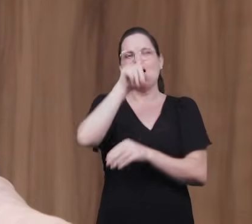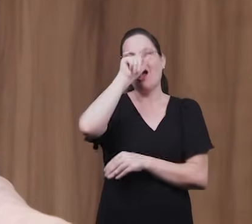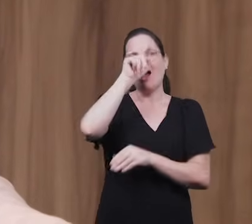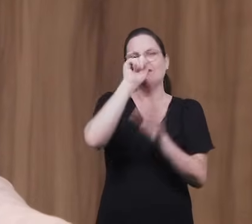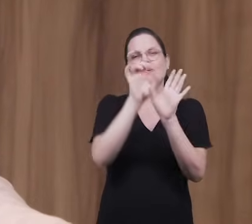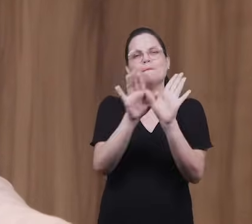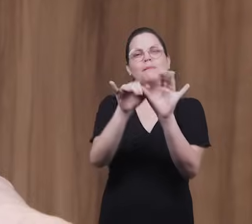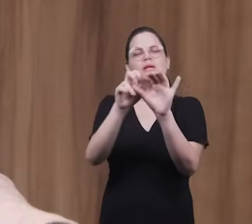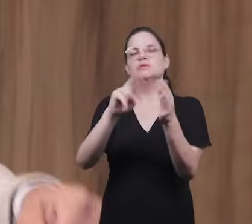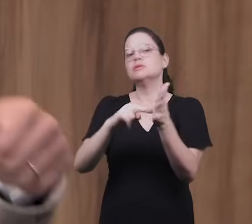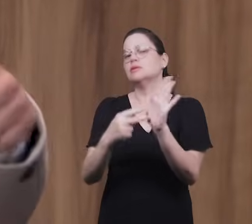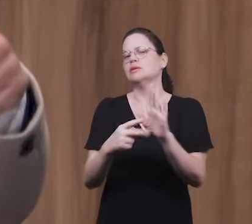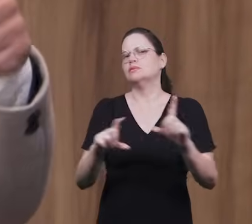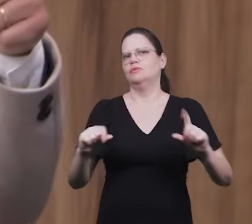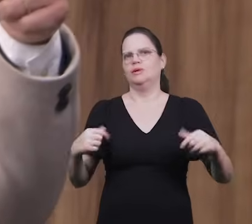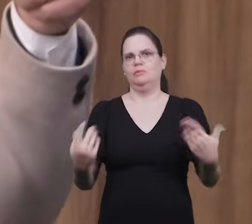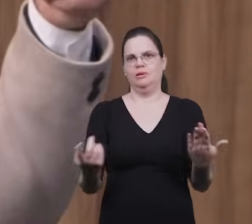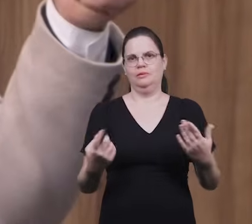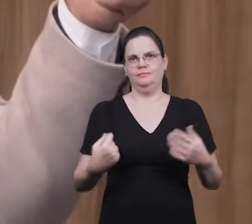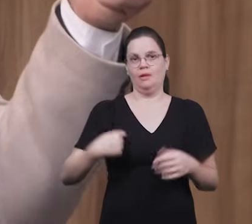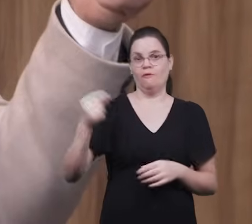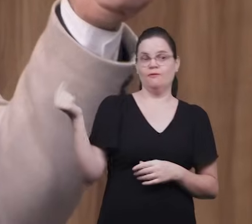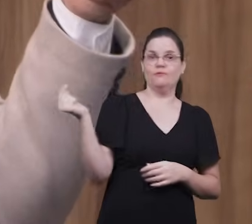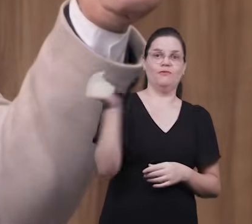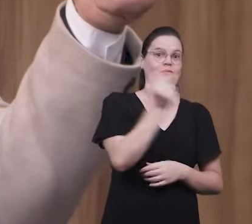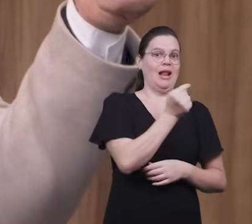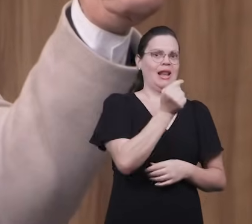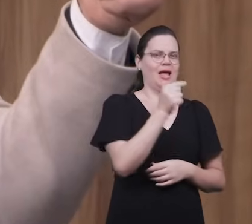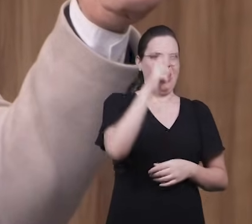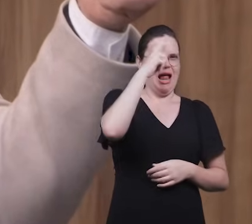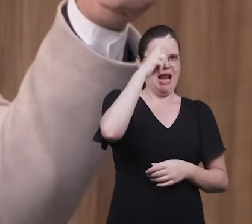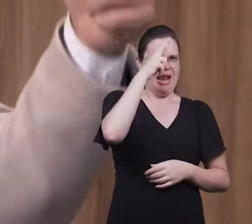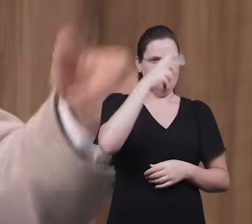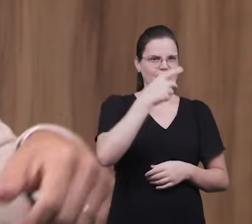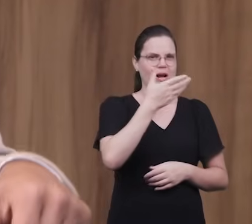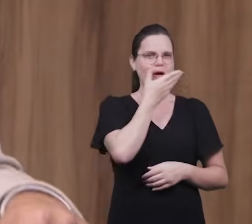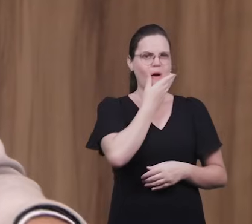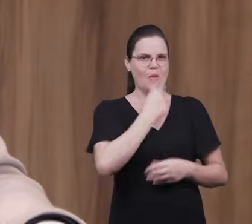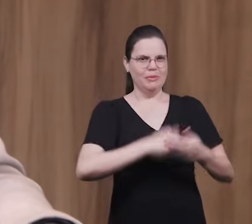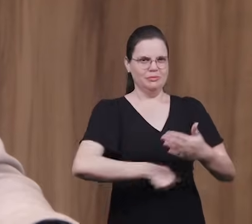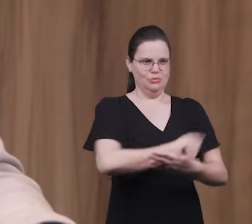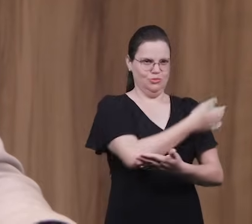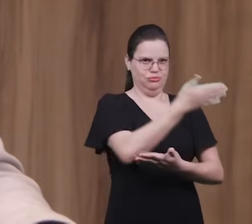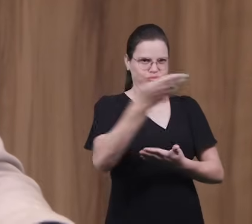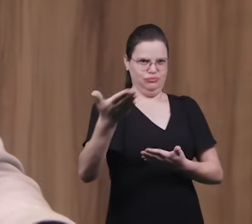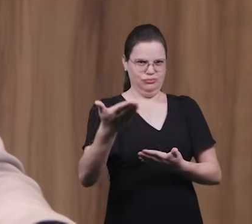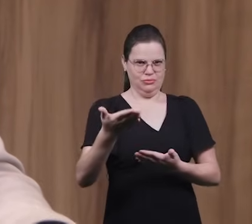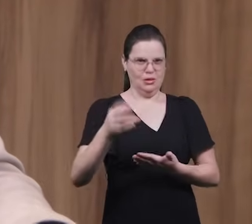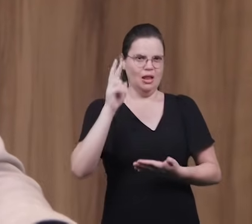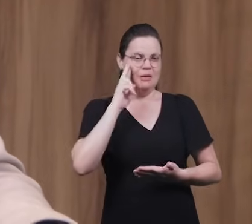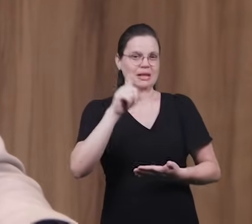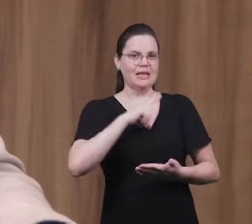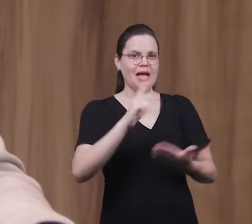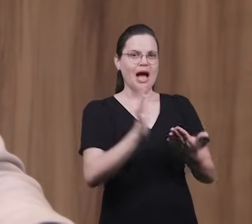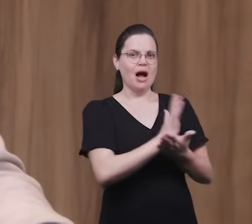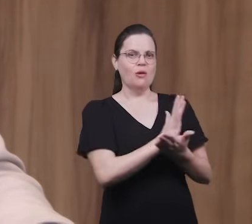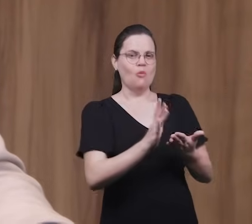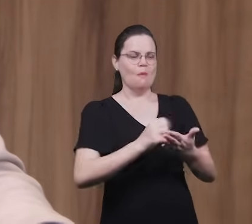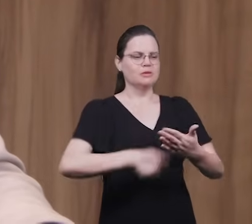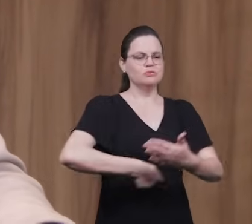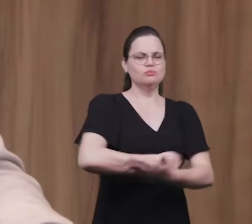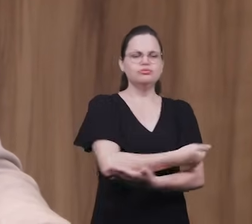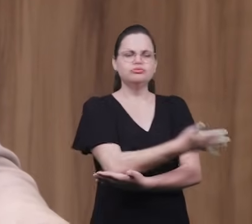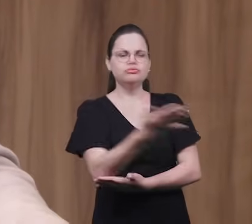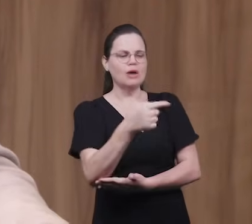né? Os pássaros ali, lá para a primeira parábola, que é a parábola do semeador. Há umas sementes que caem ali à beira do